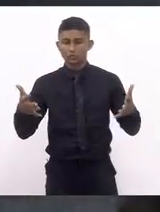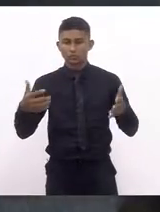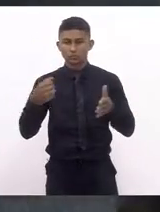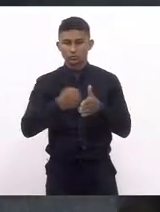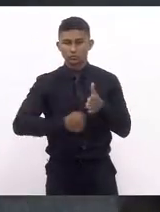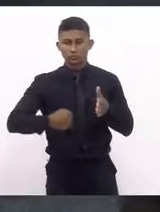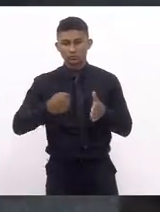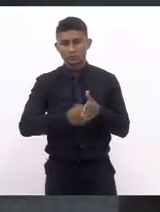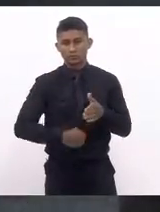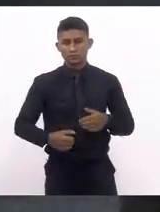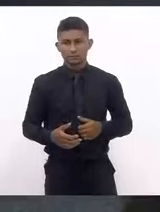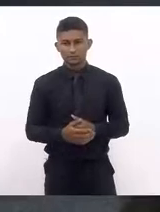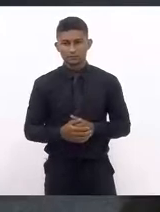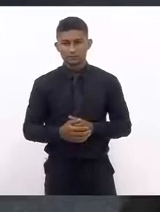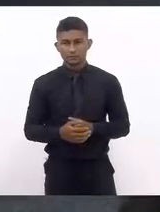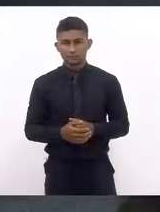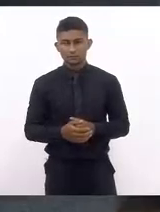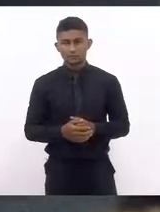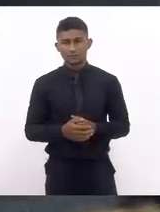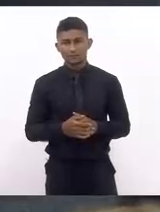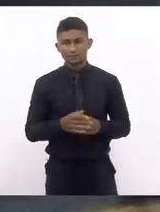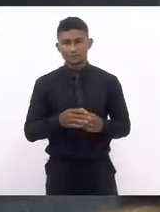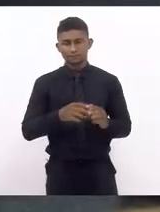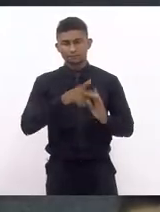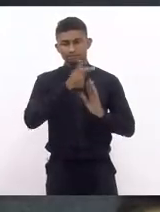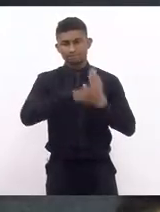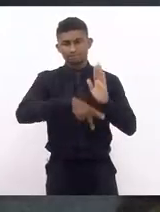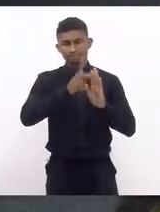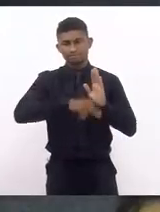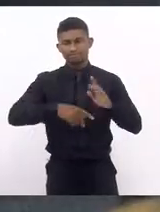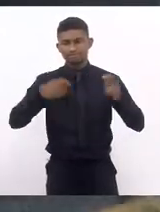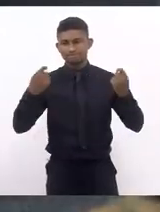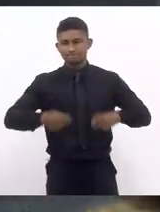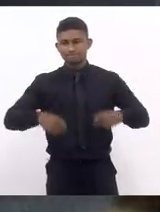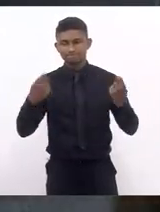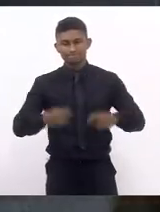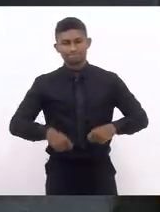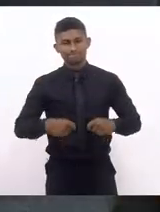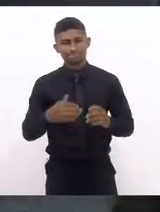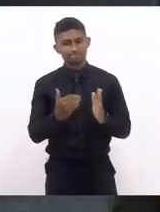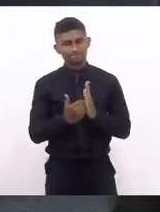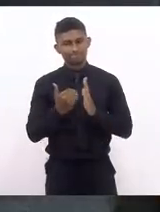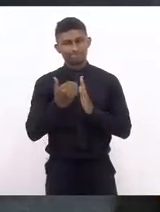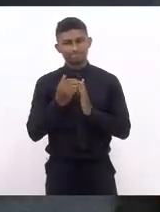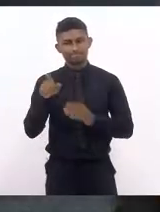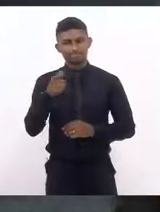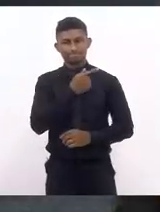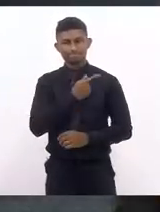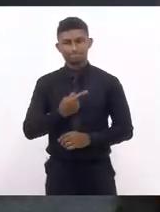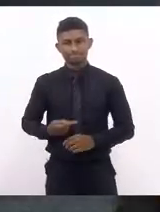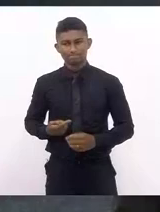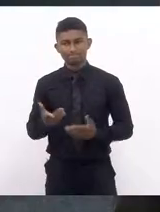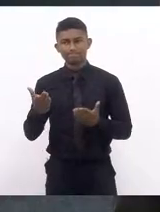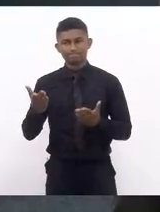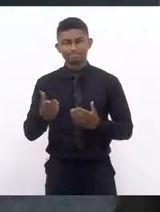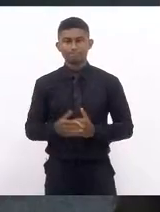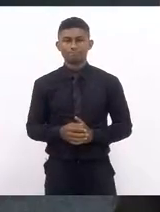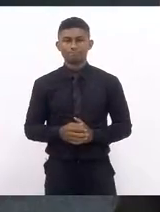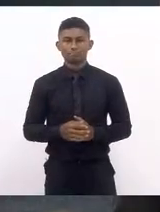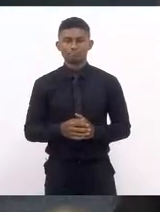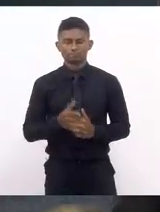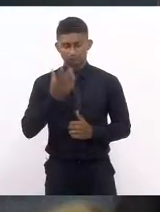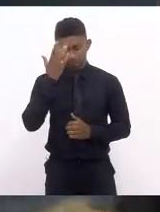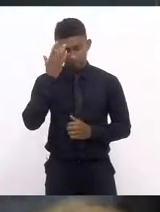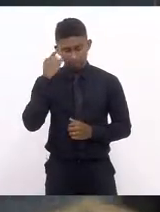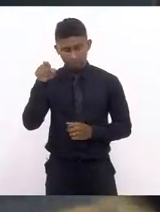início esse projeto precisa de sanção do governador e eu acho que